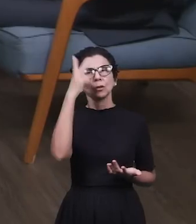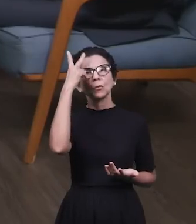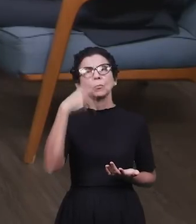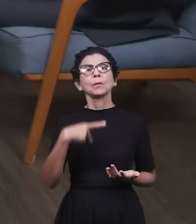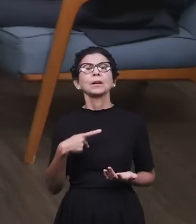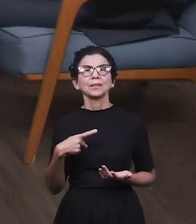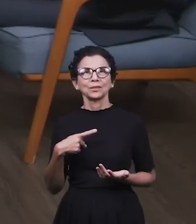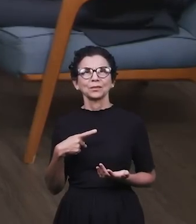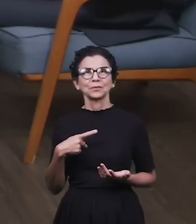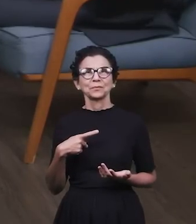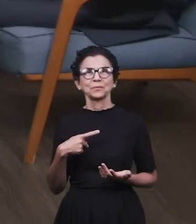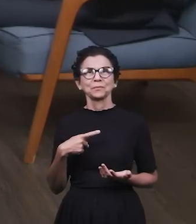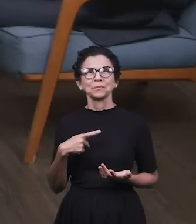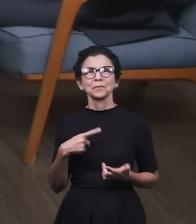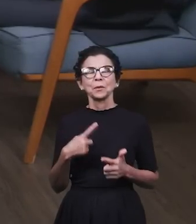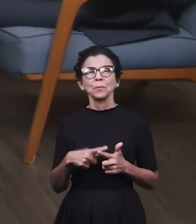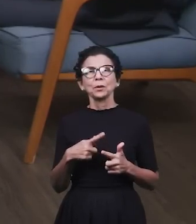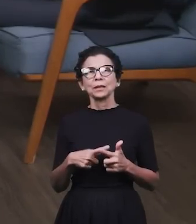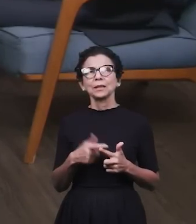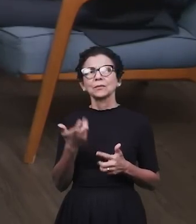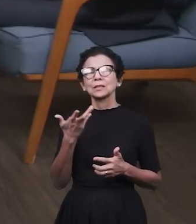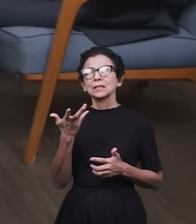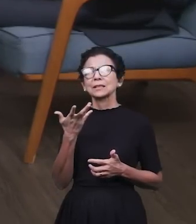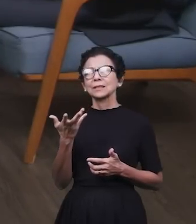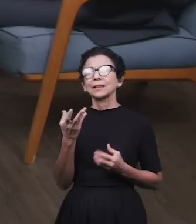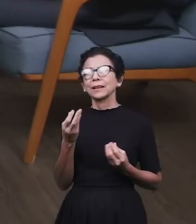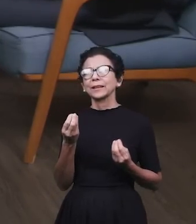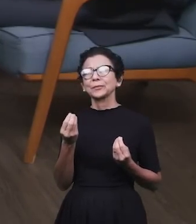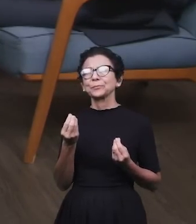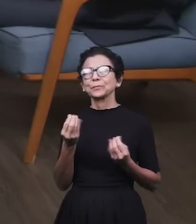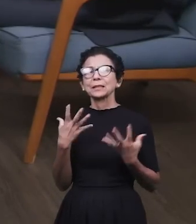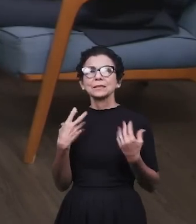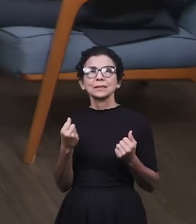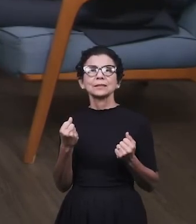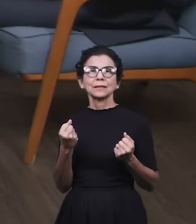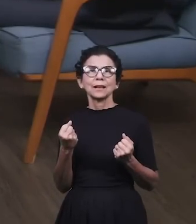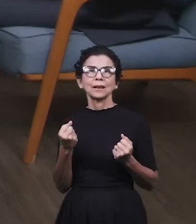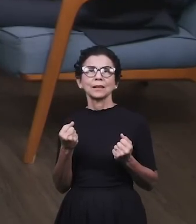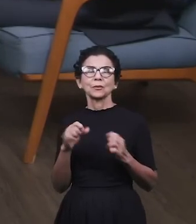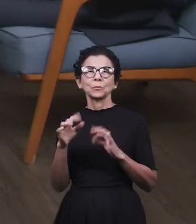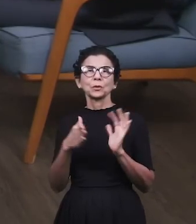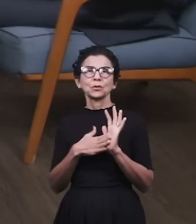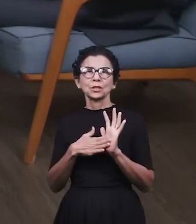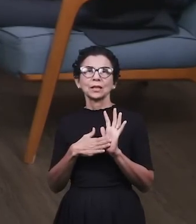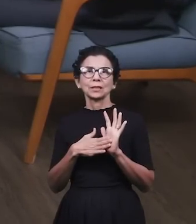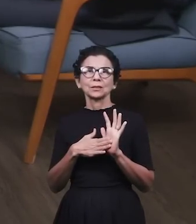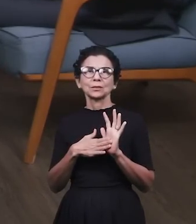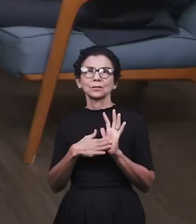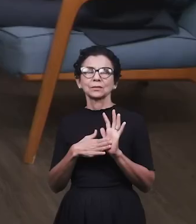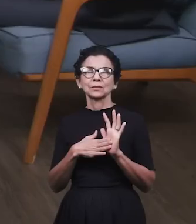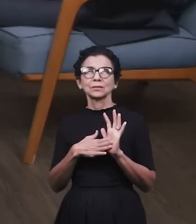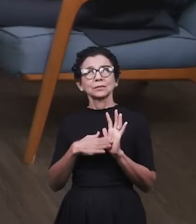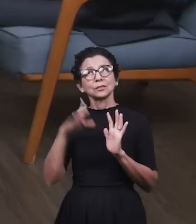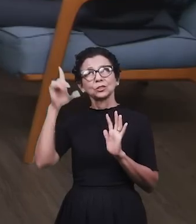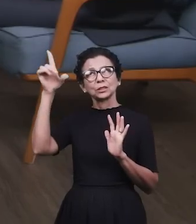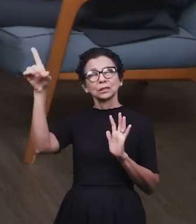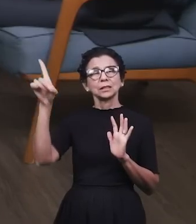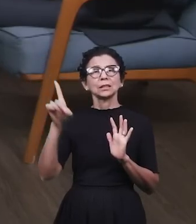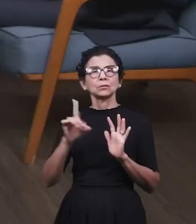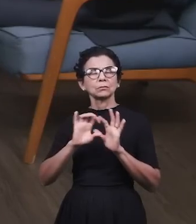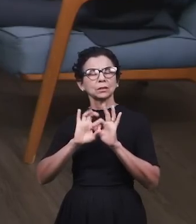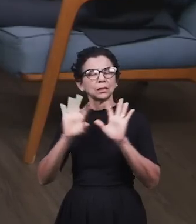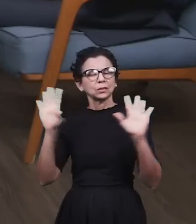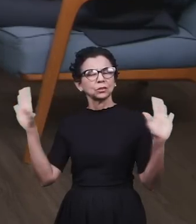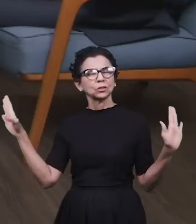Deus. O que leva o homem a desejar, a aceitar o projeto de Deus, a se permitir